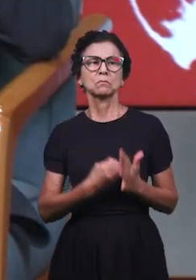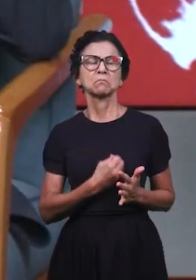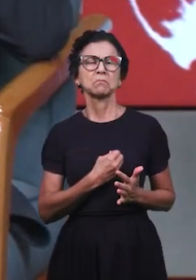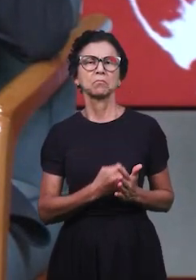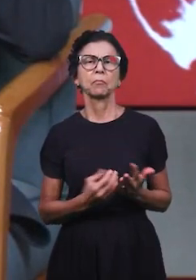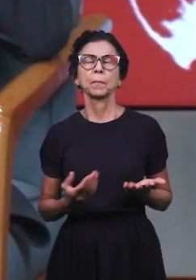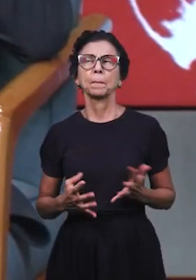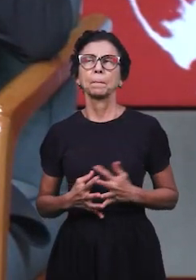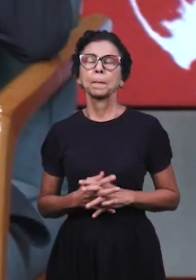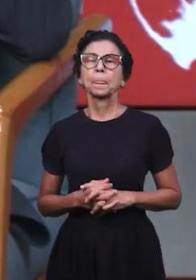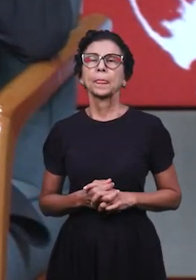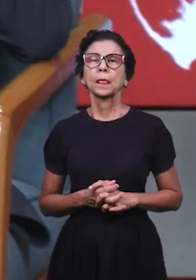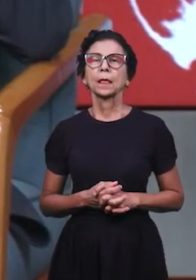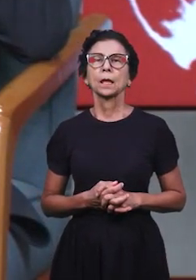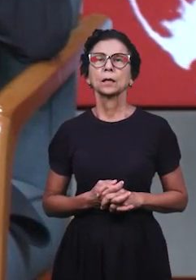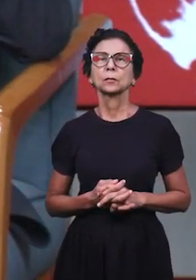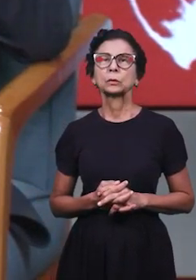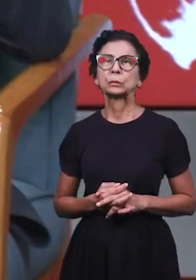ver